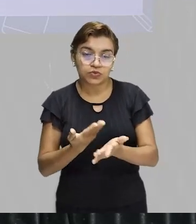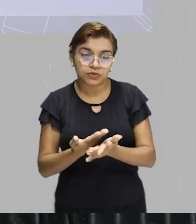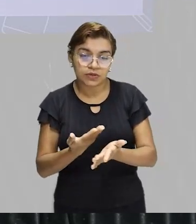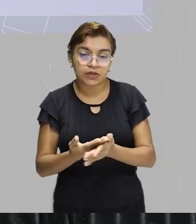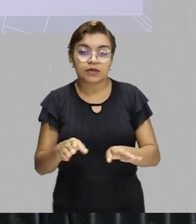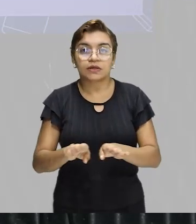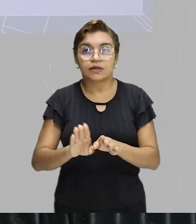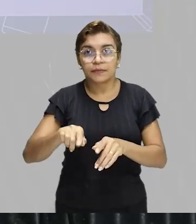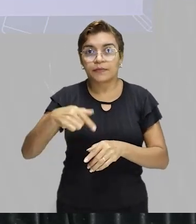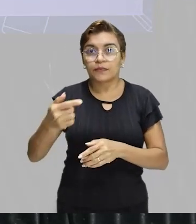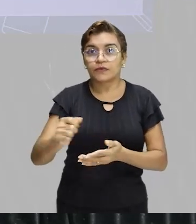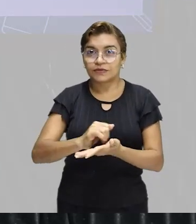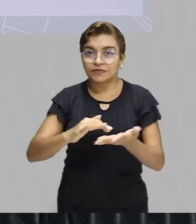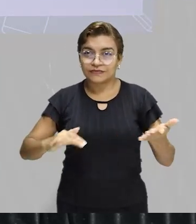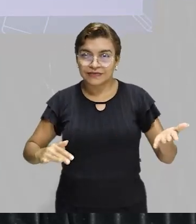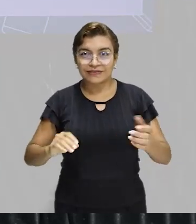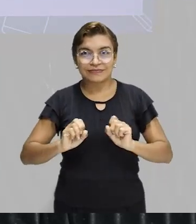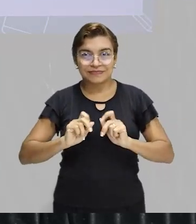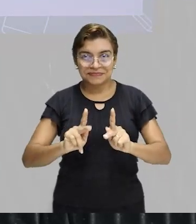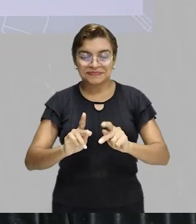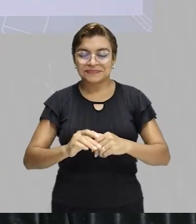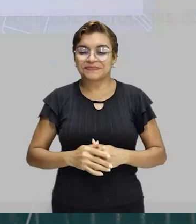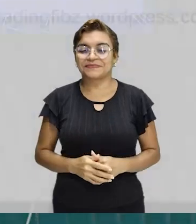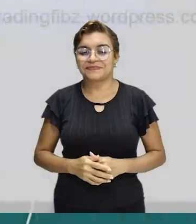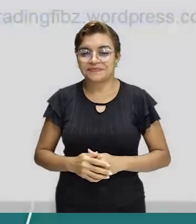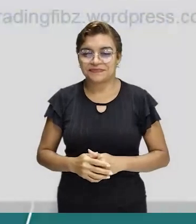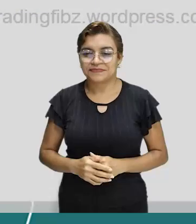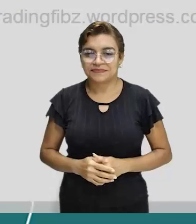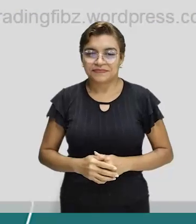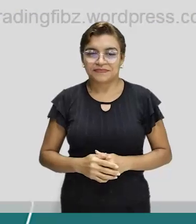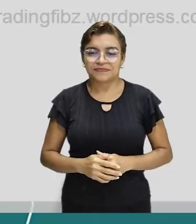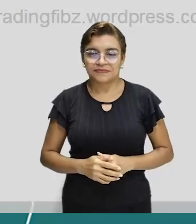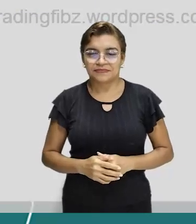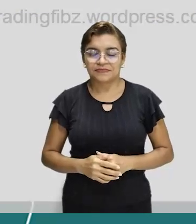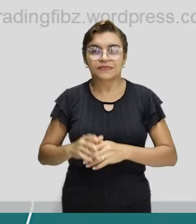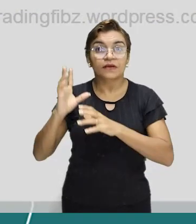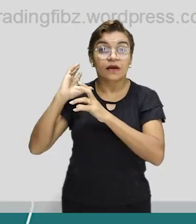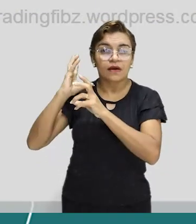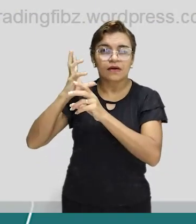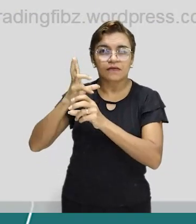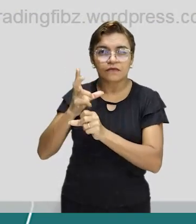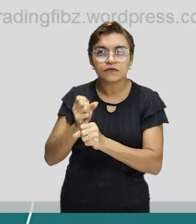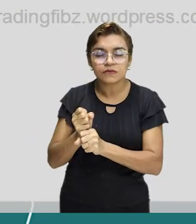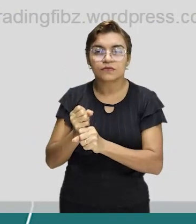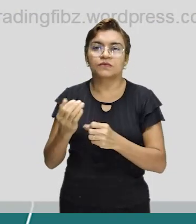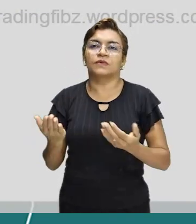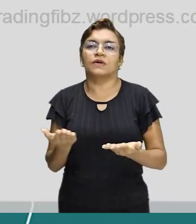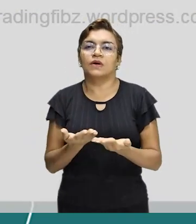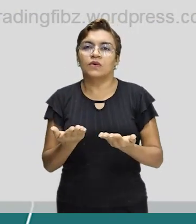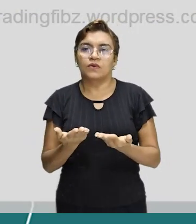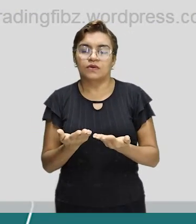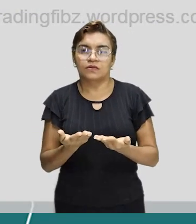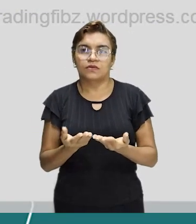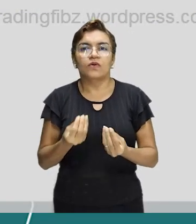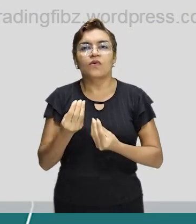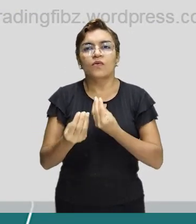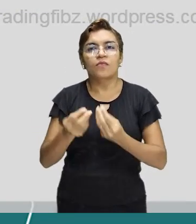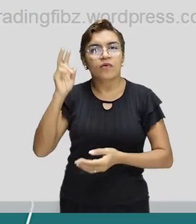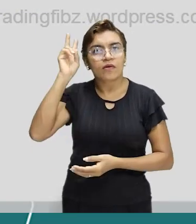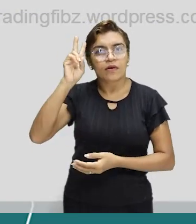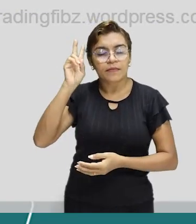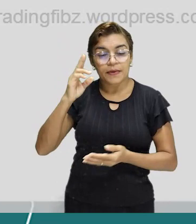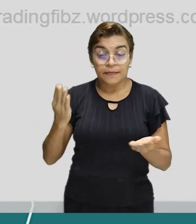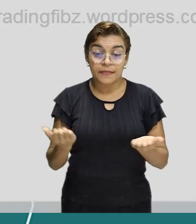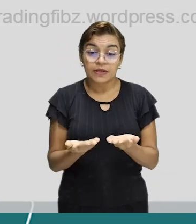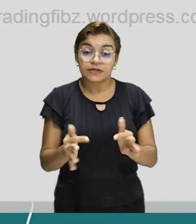alguns exercícios, ok? Então, vamos lá. Nossa recap, nossa revisão. O que a gente pode relembrar sobre presente